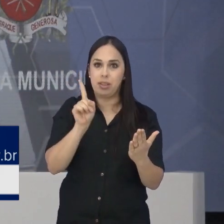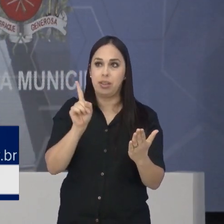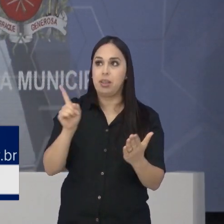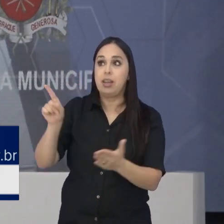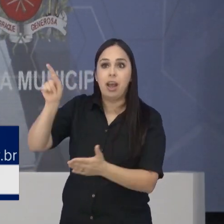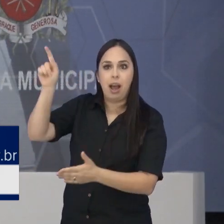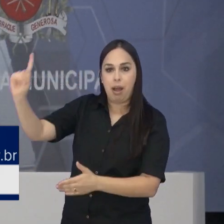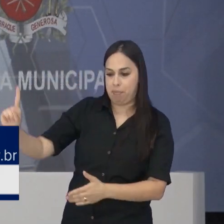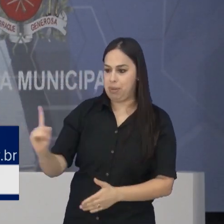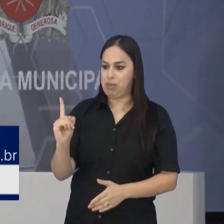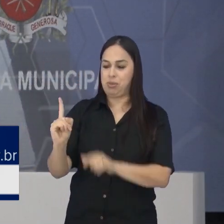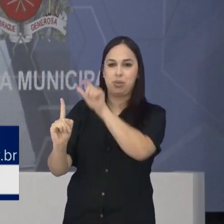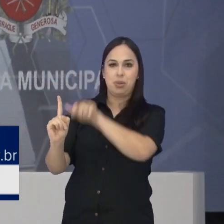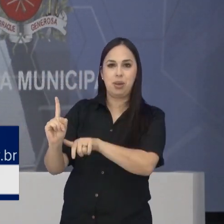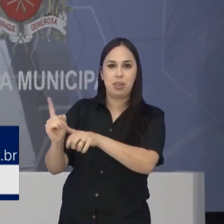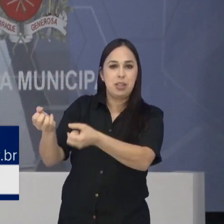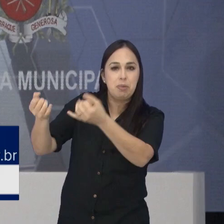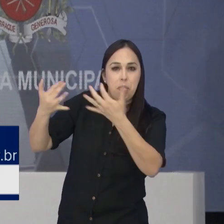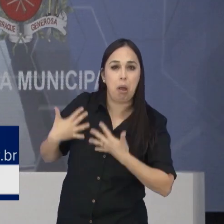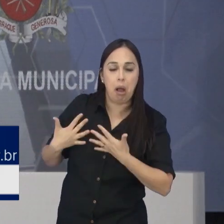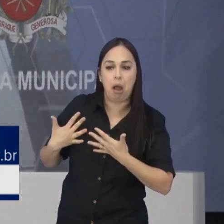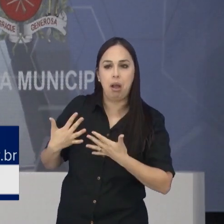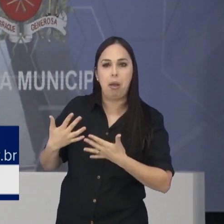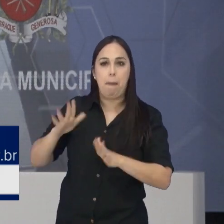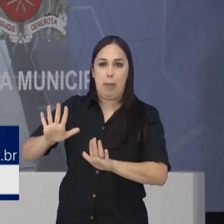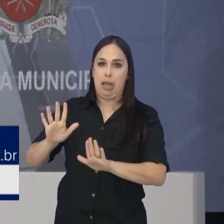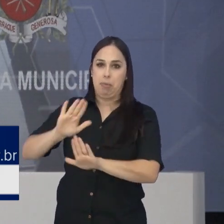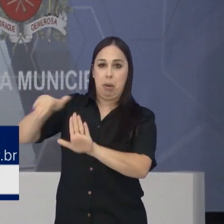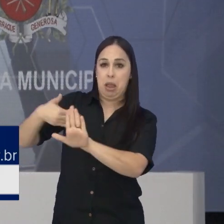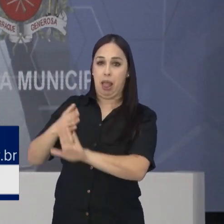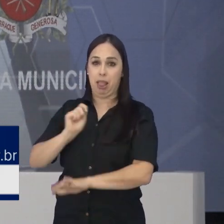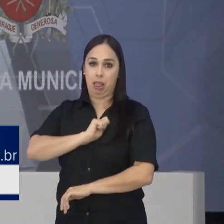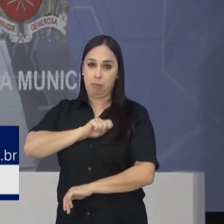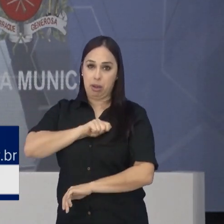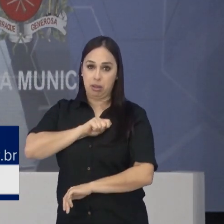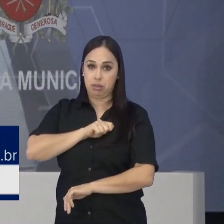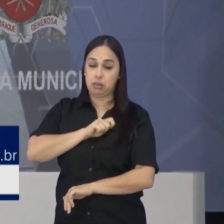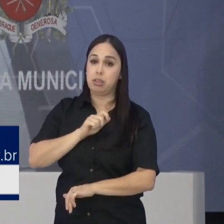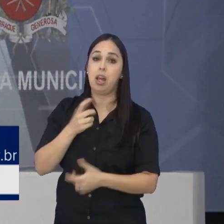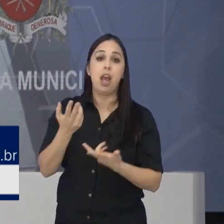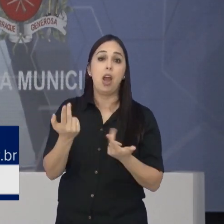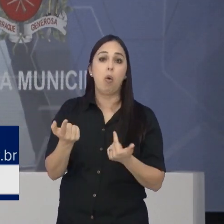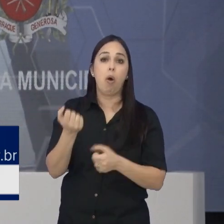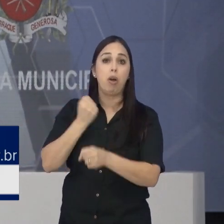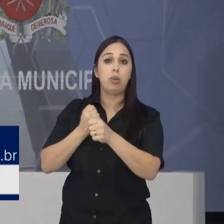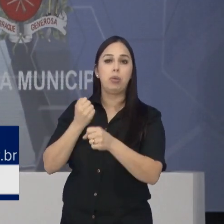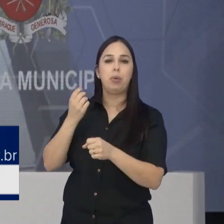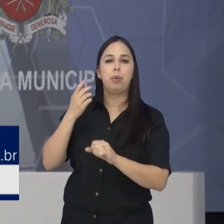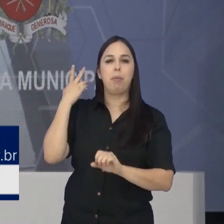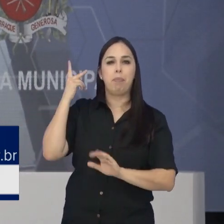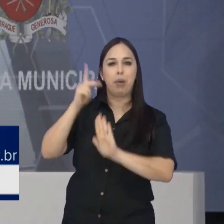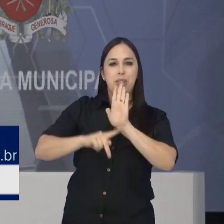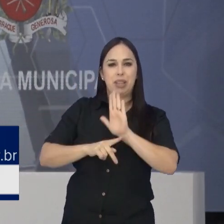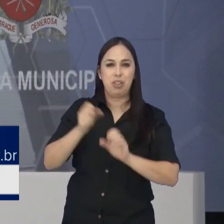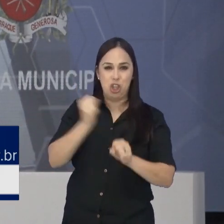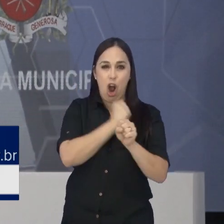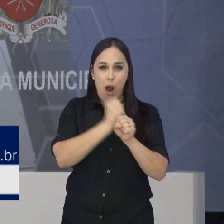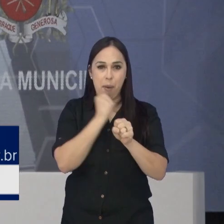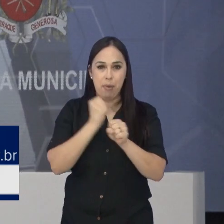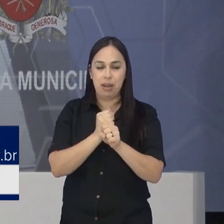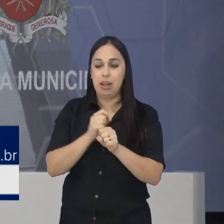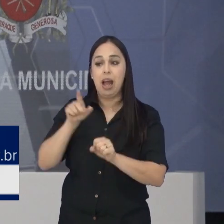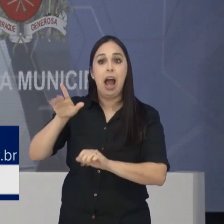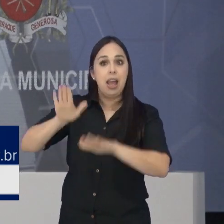andar ainda explica na maldade, assim como foi na questão do Código de Obras, e algumas vezes até mente para a gente, para que a gente